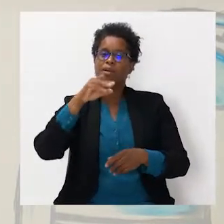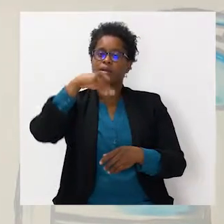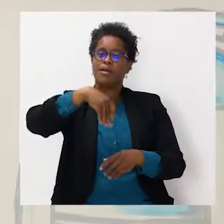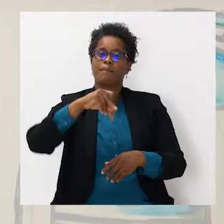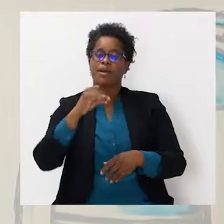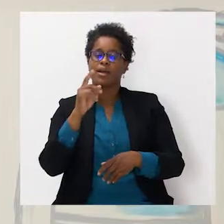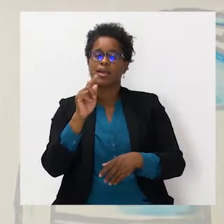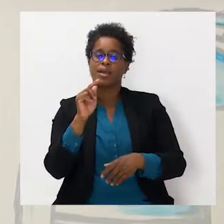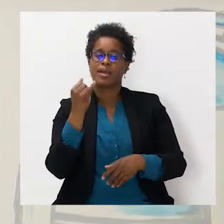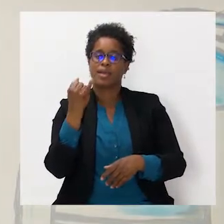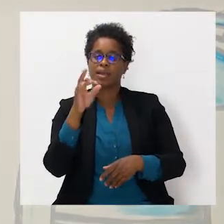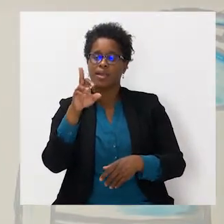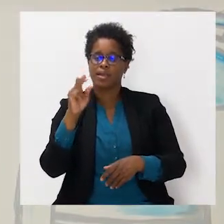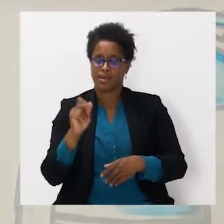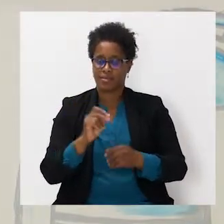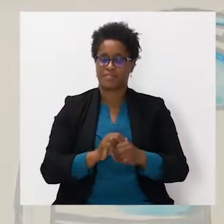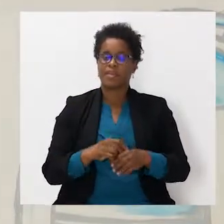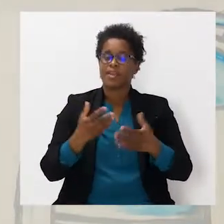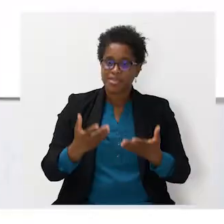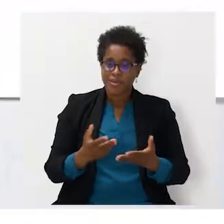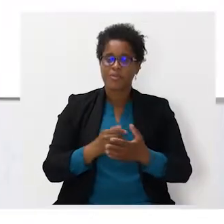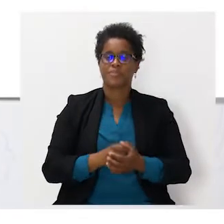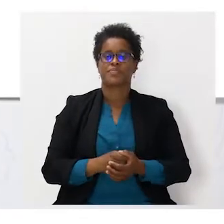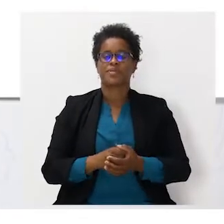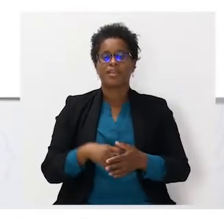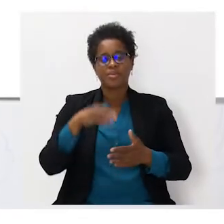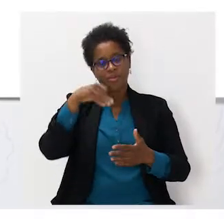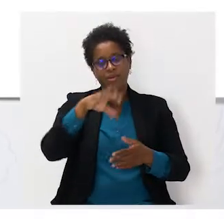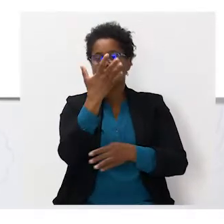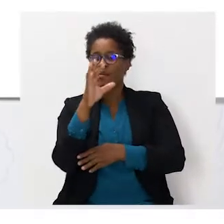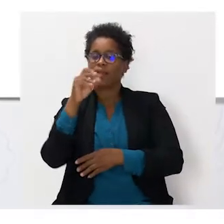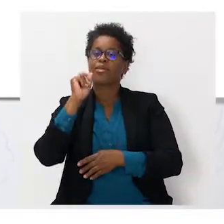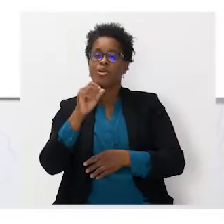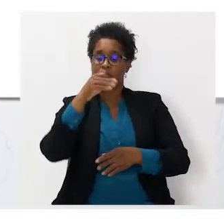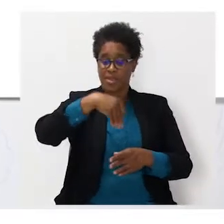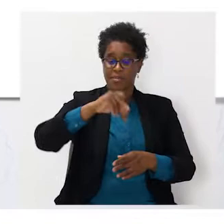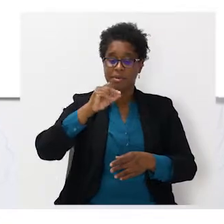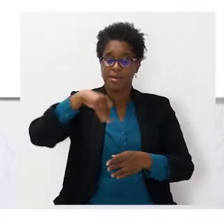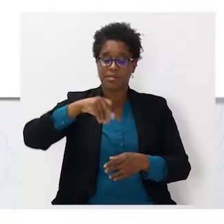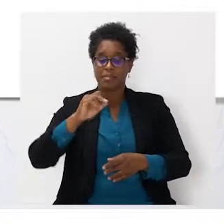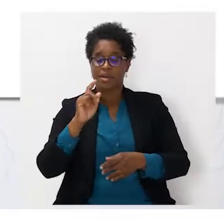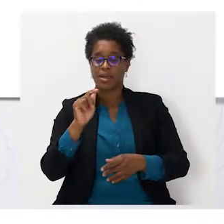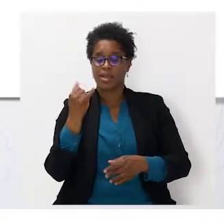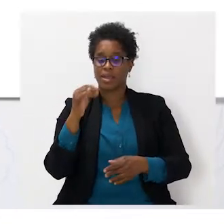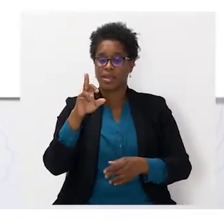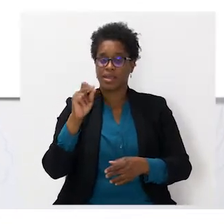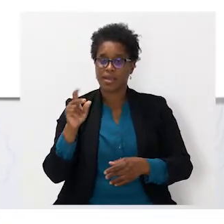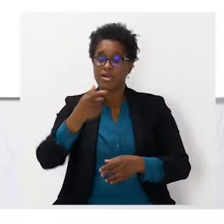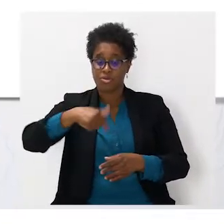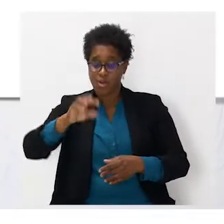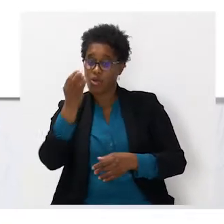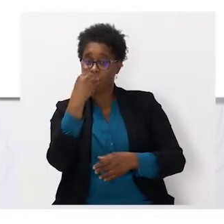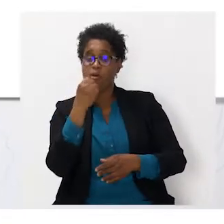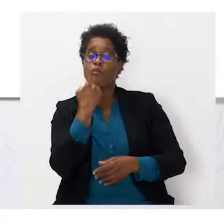papaieira. Papaieira. Então, da papaieira, nós comemos o